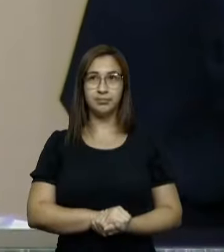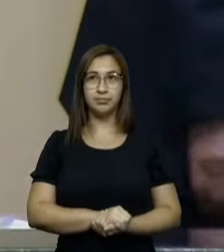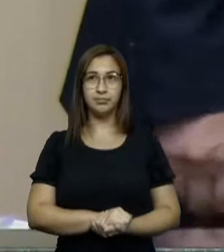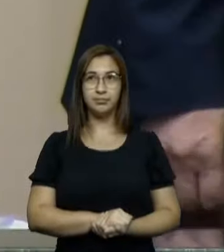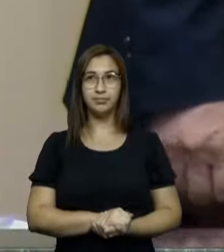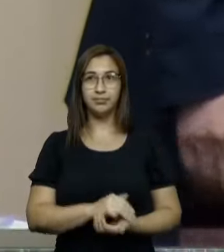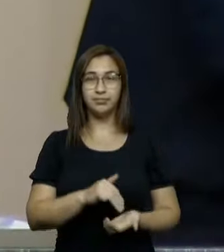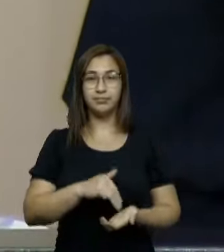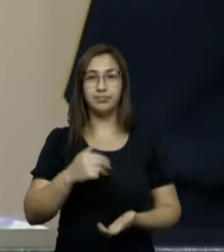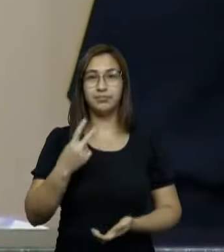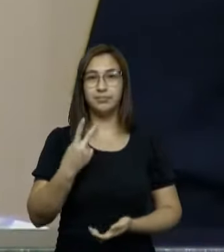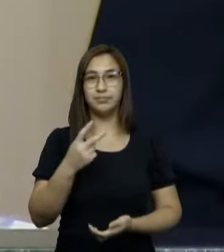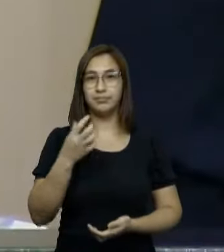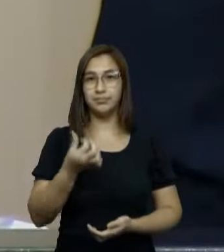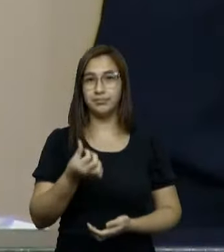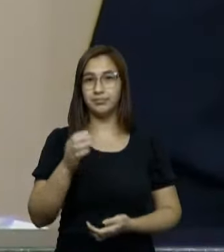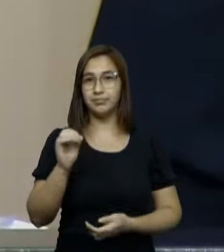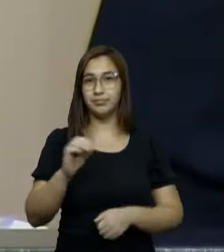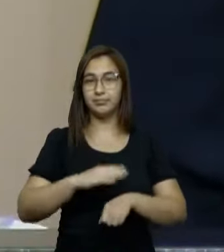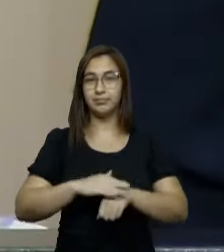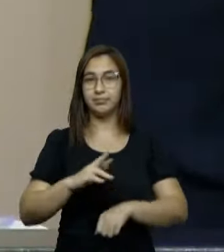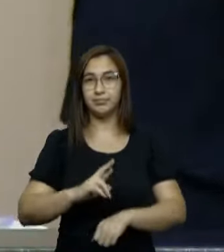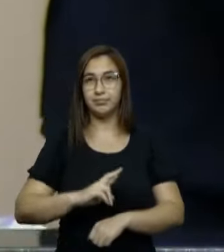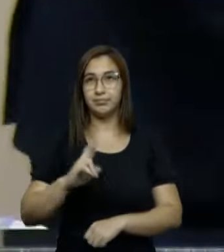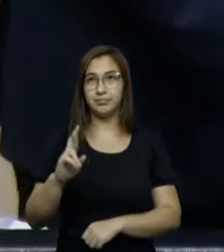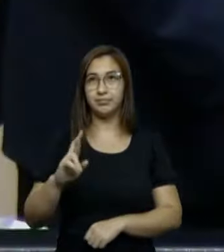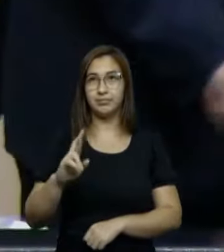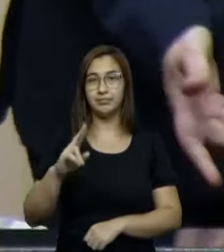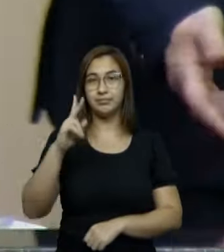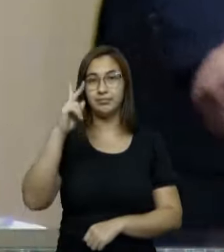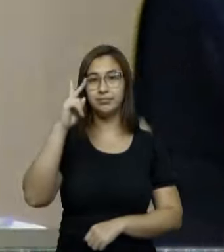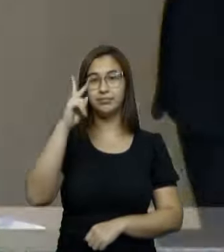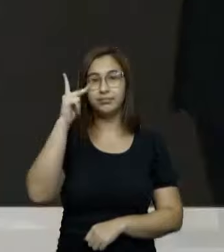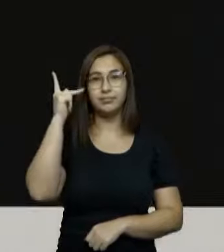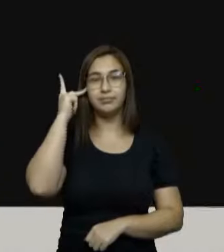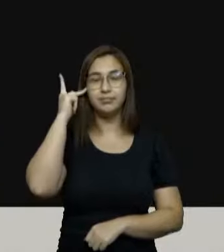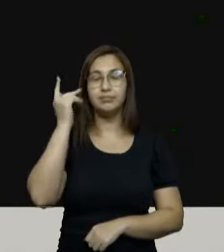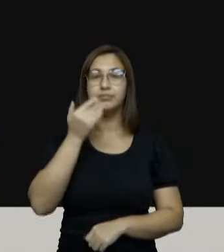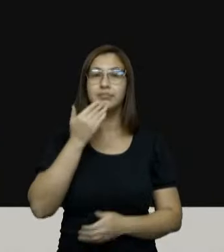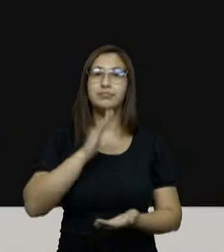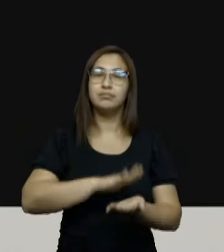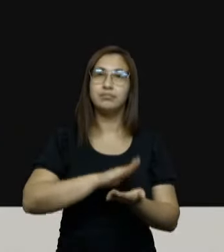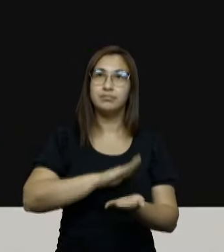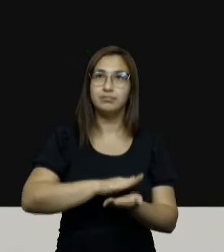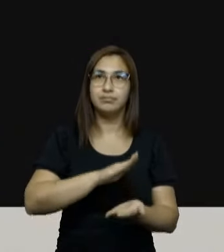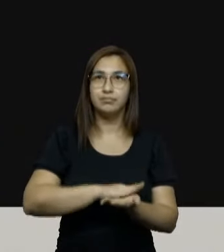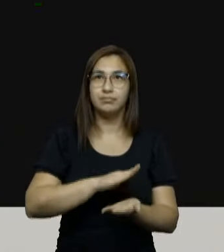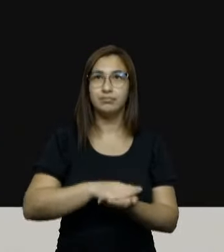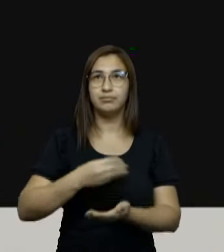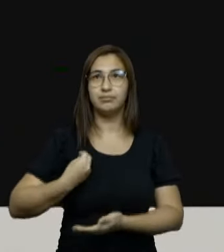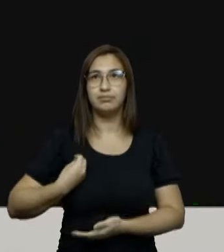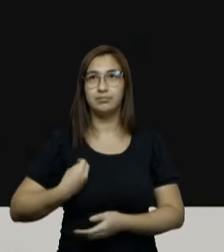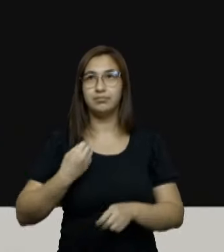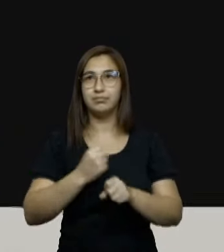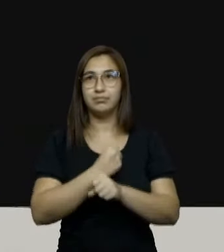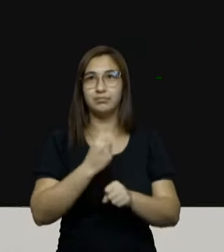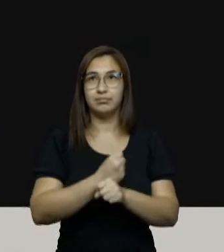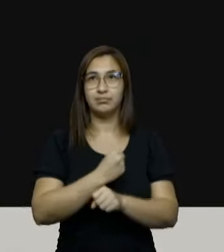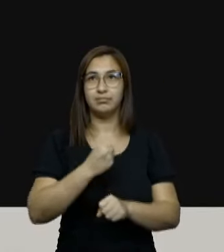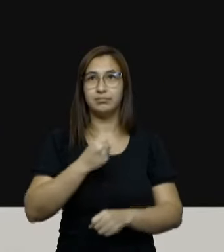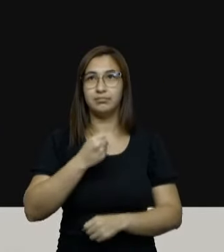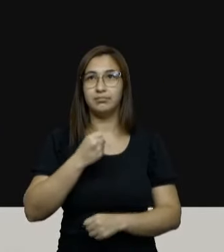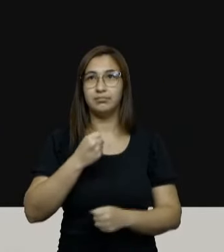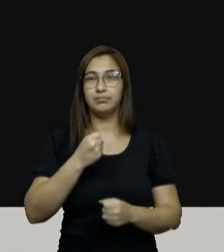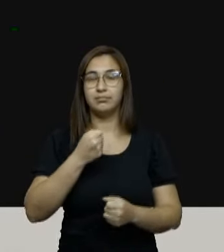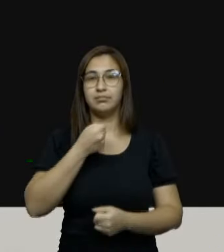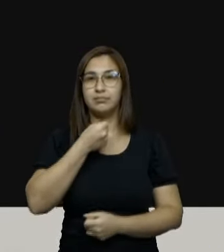Moção número 260, autora deputada Paulinha, manifestando aplauso à vida e a obra do jornalista